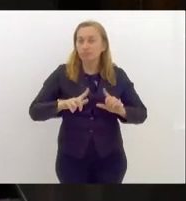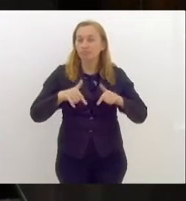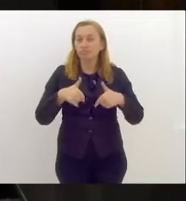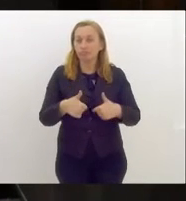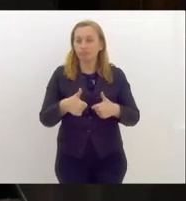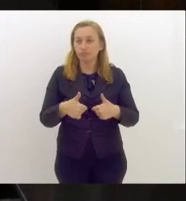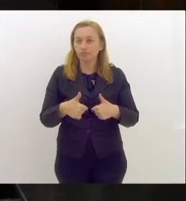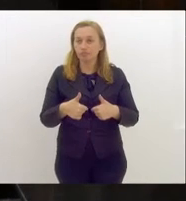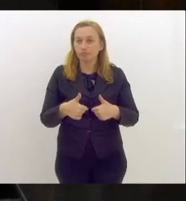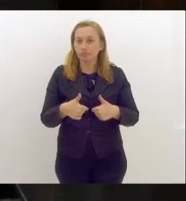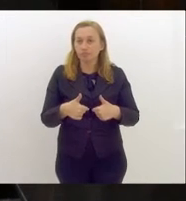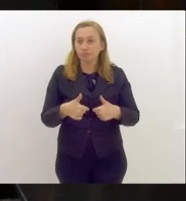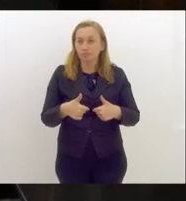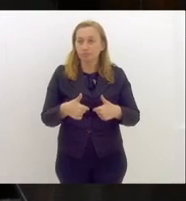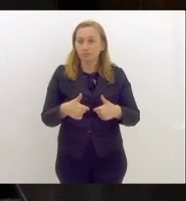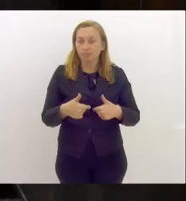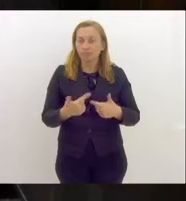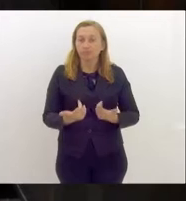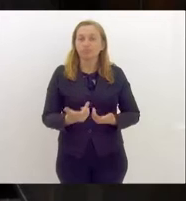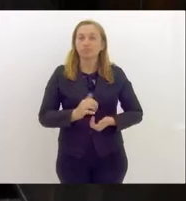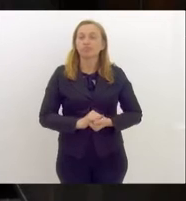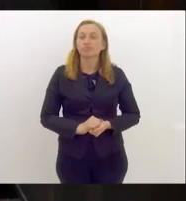foram contestadores